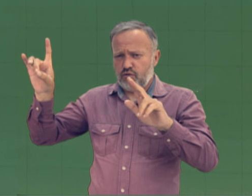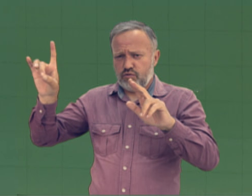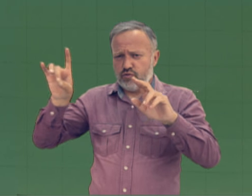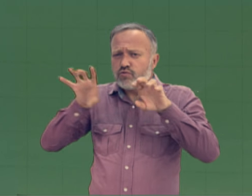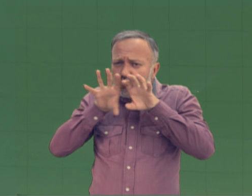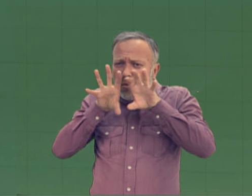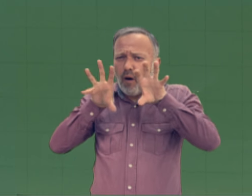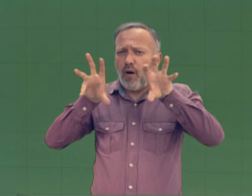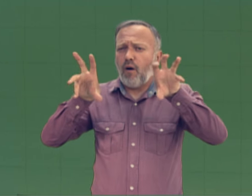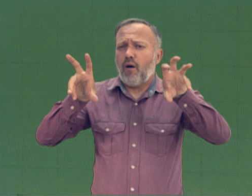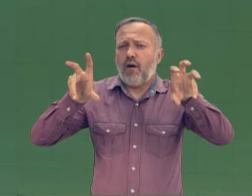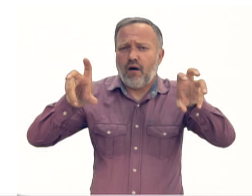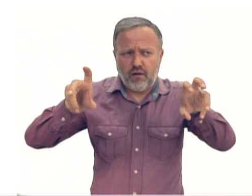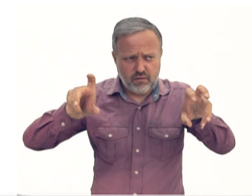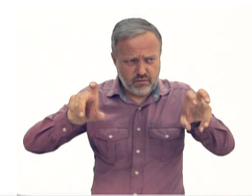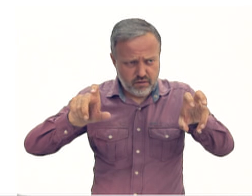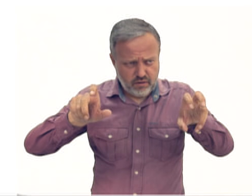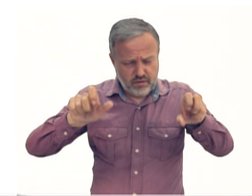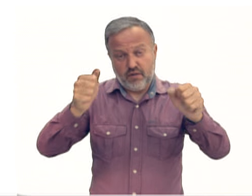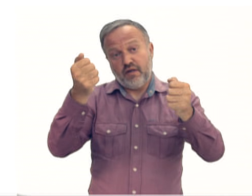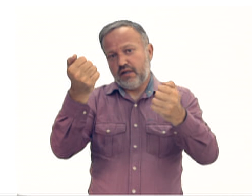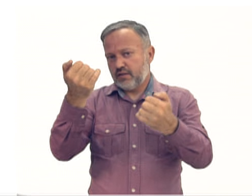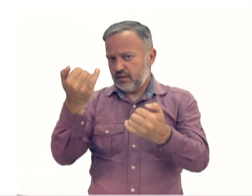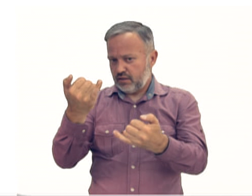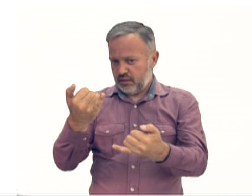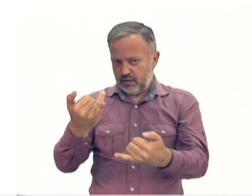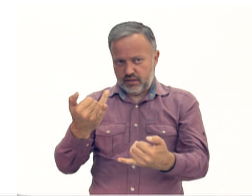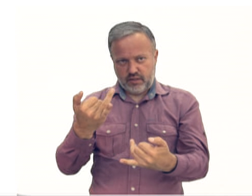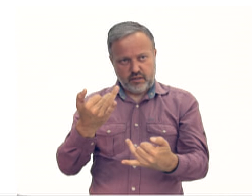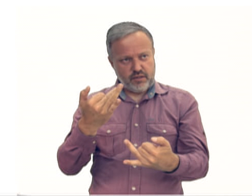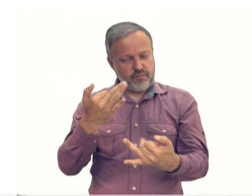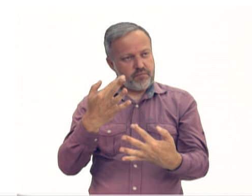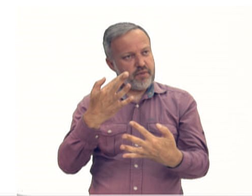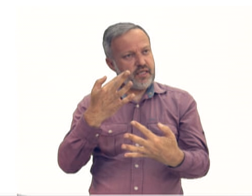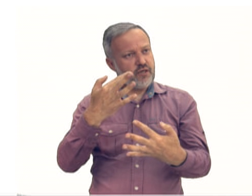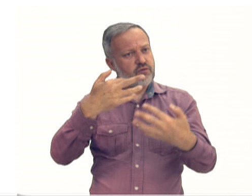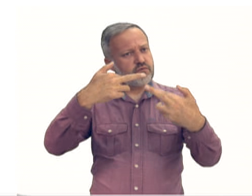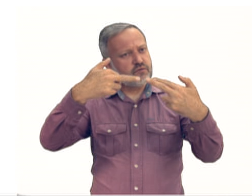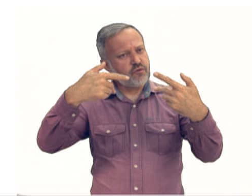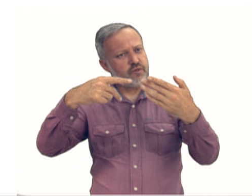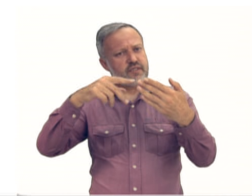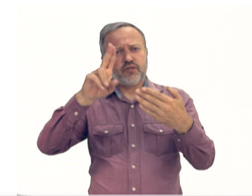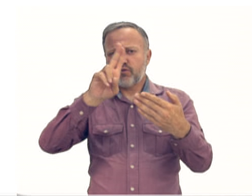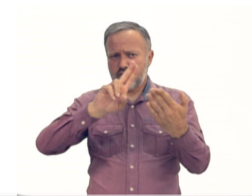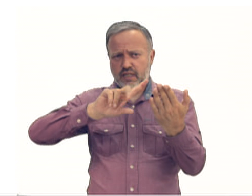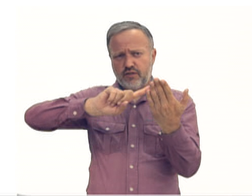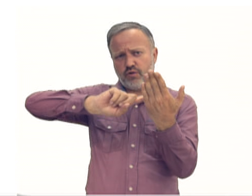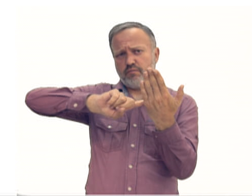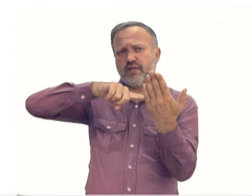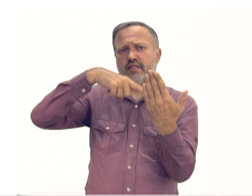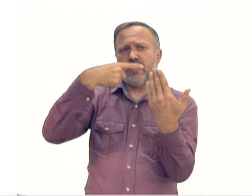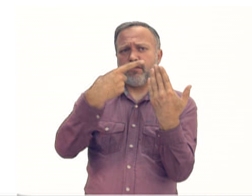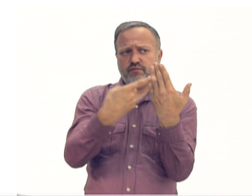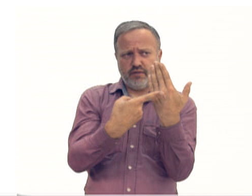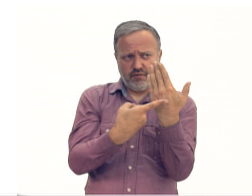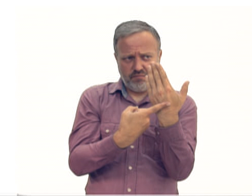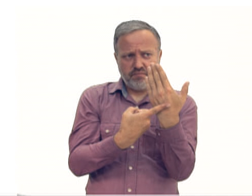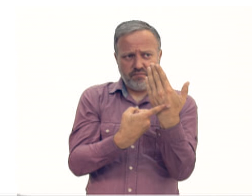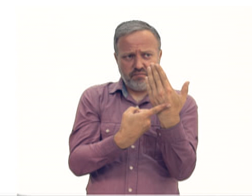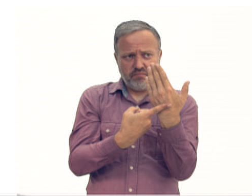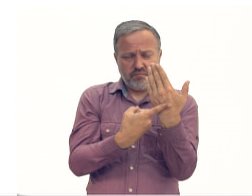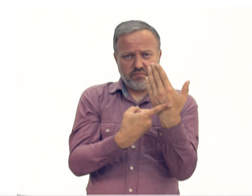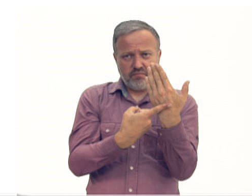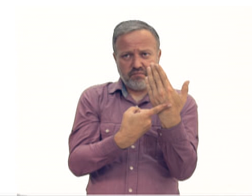monstros. Servem para explicar certos fatos por meio de metáforas e simbolismo. Conteúdo